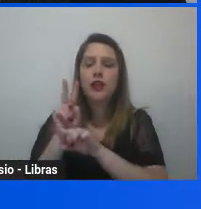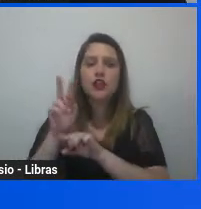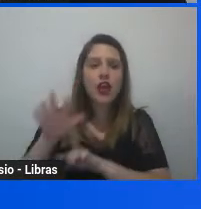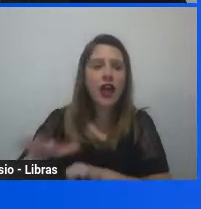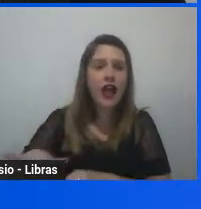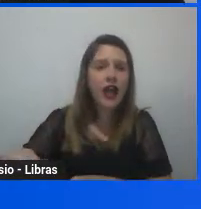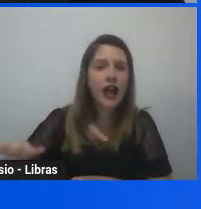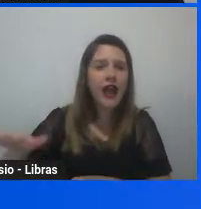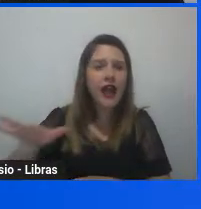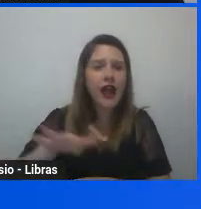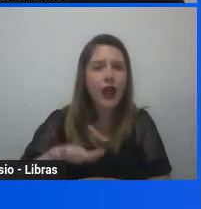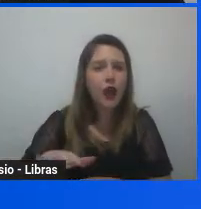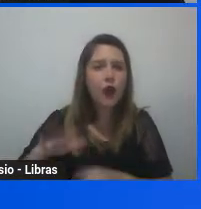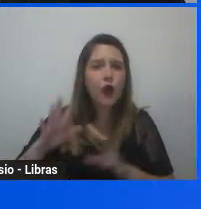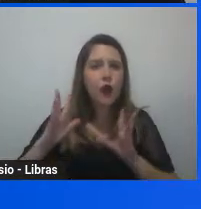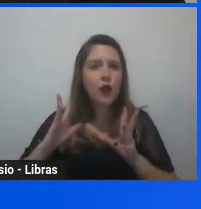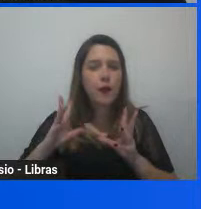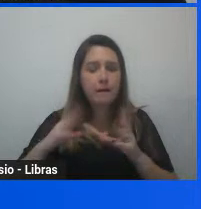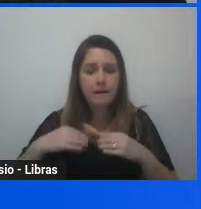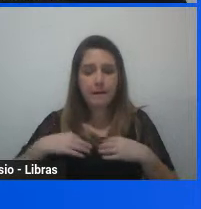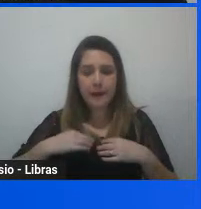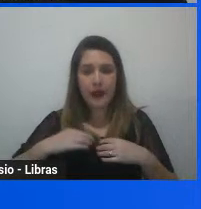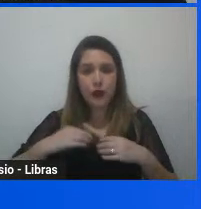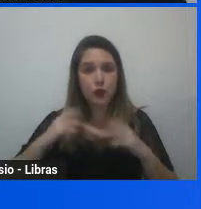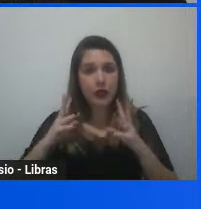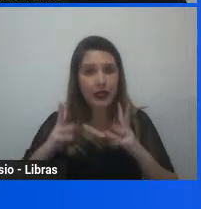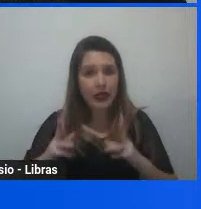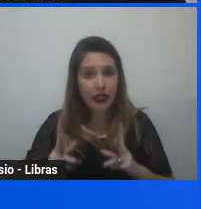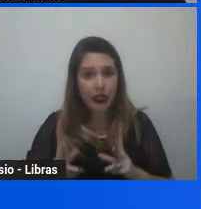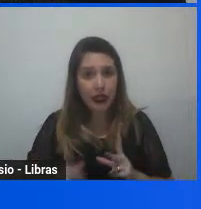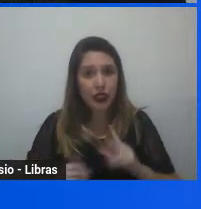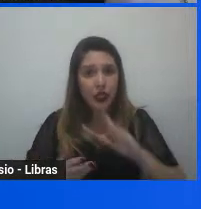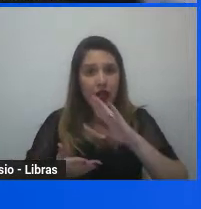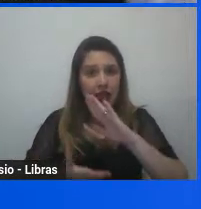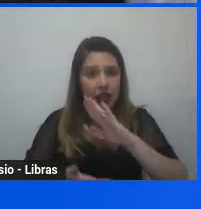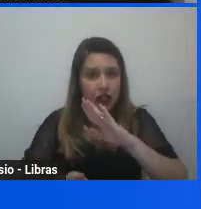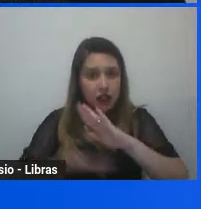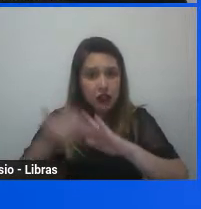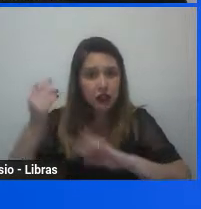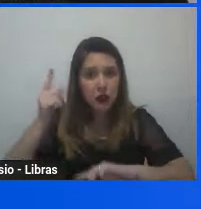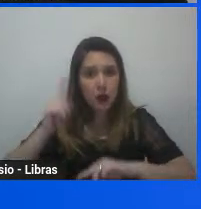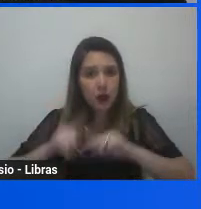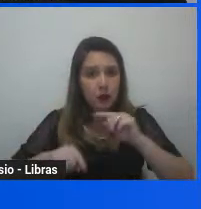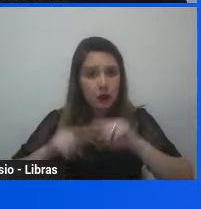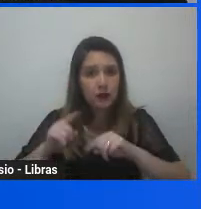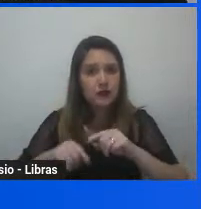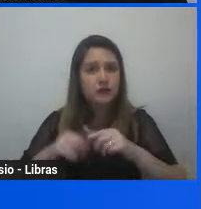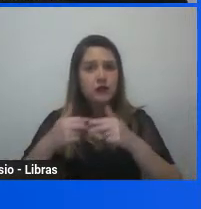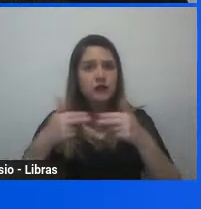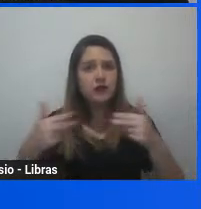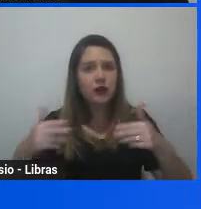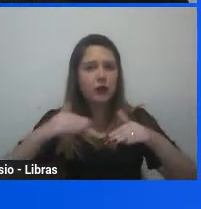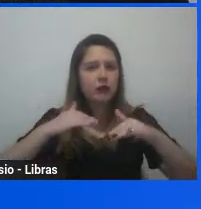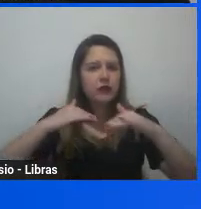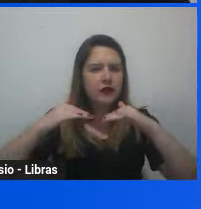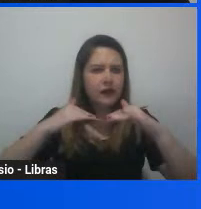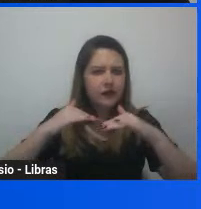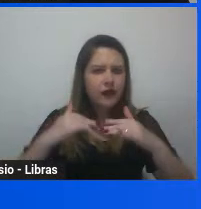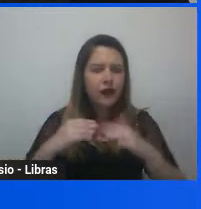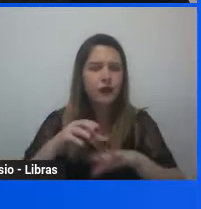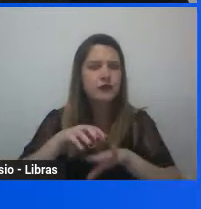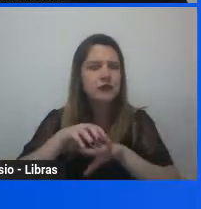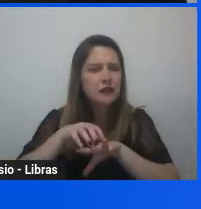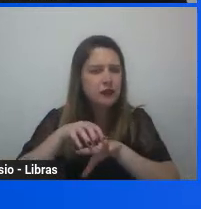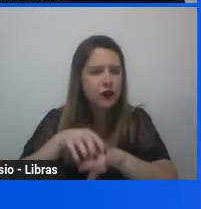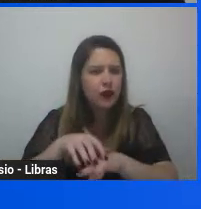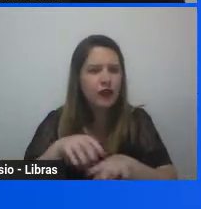pano limpo. Fixa este objeto para evitar movimentações durante o transporte. Faça pressão no local